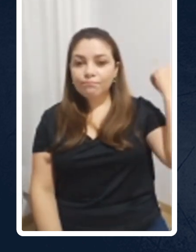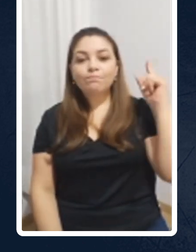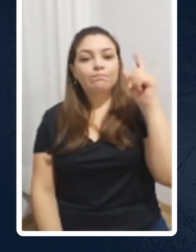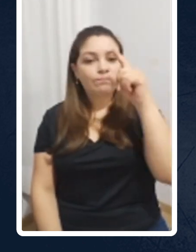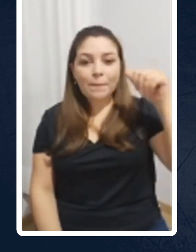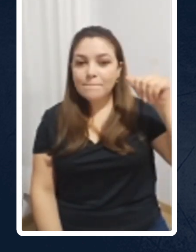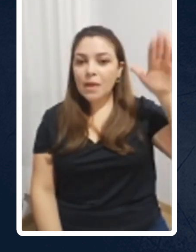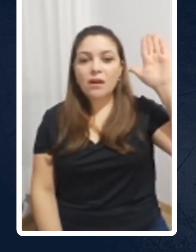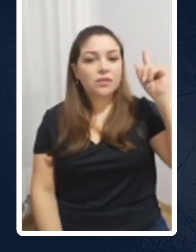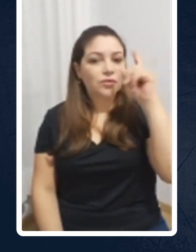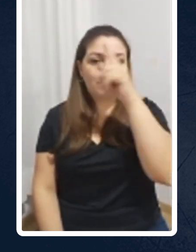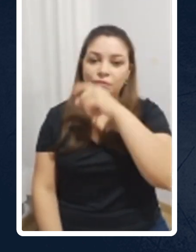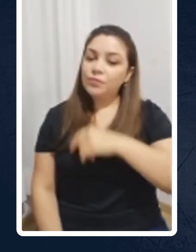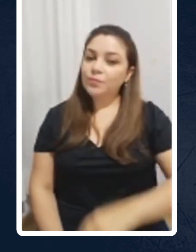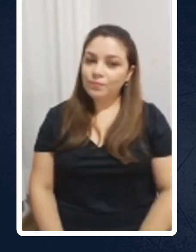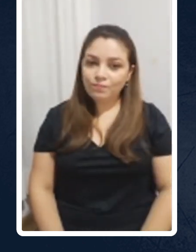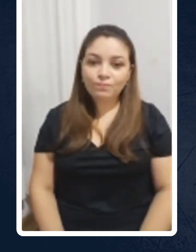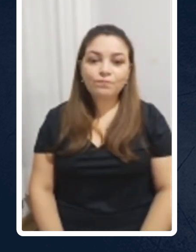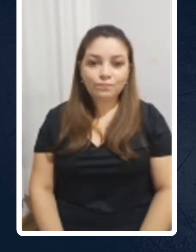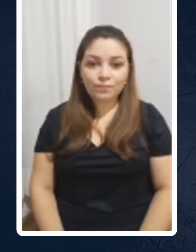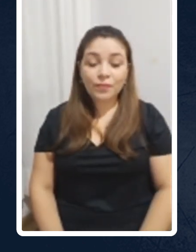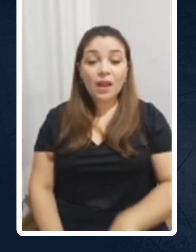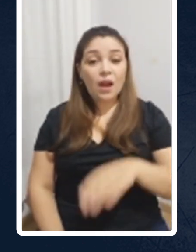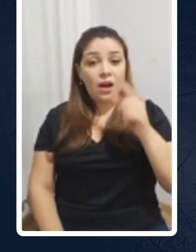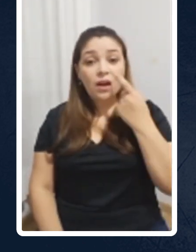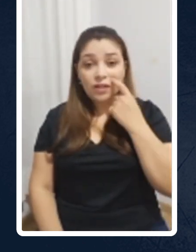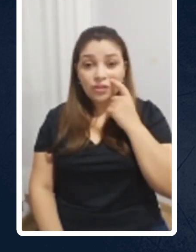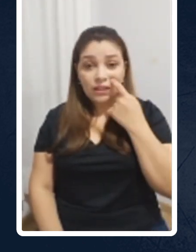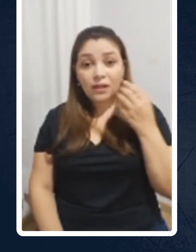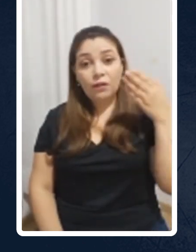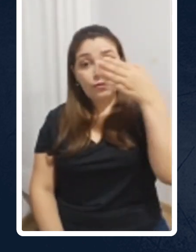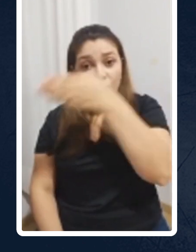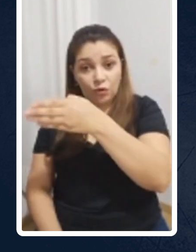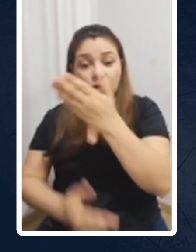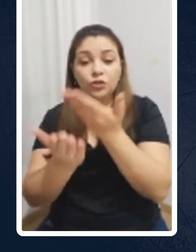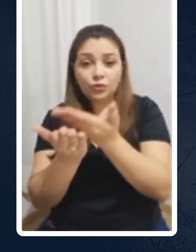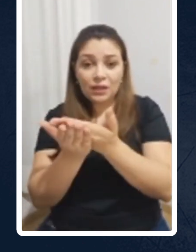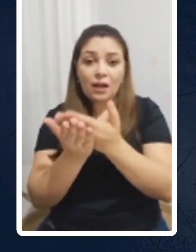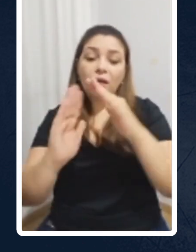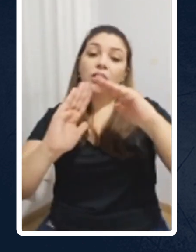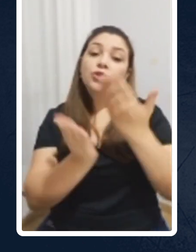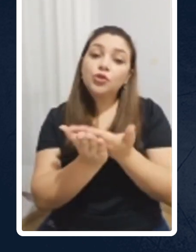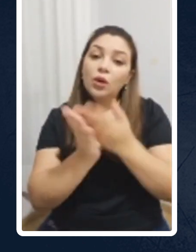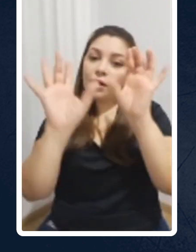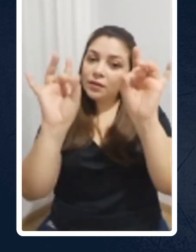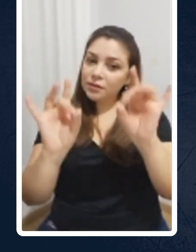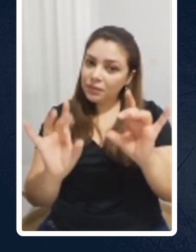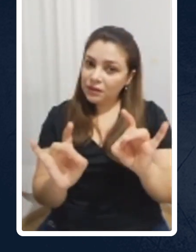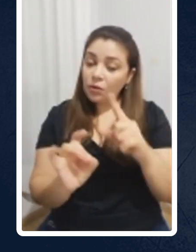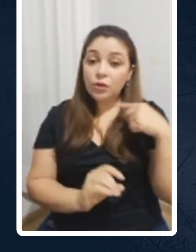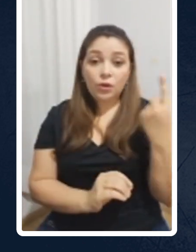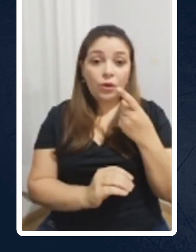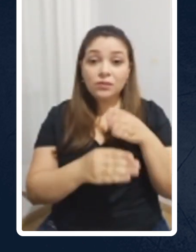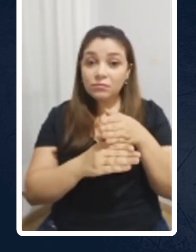Janaína foi estudar na Escola Especial Concórdia. Nós entramos no programa de paz antes de 2 anos. E essa